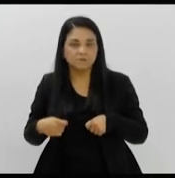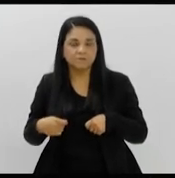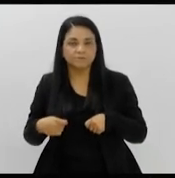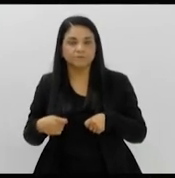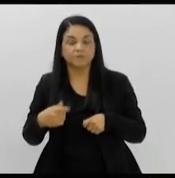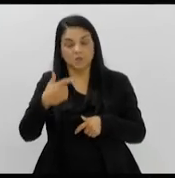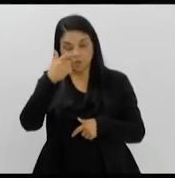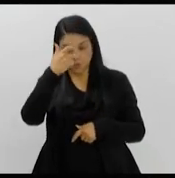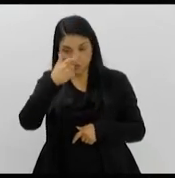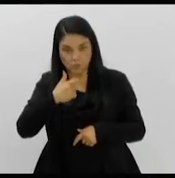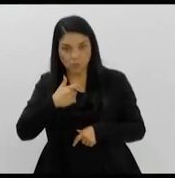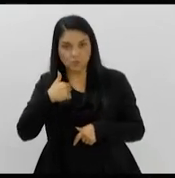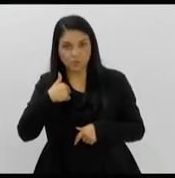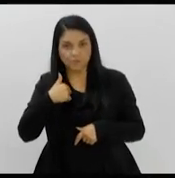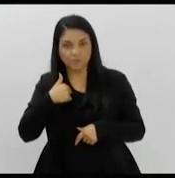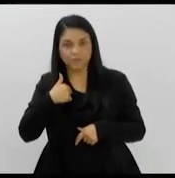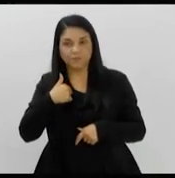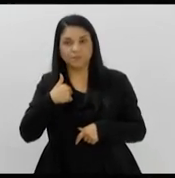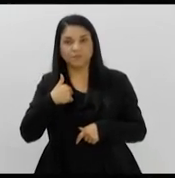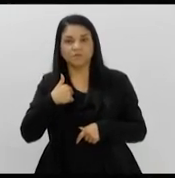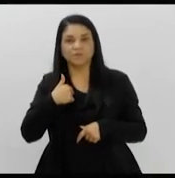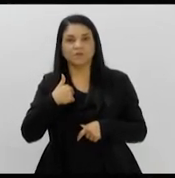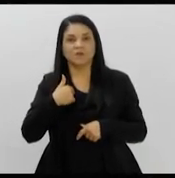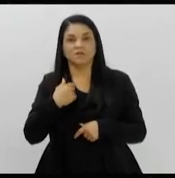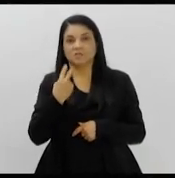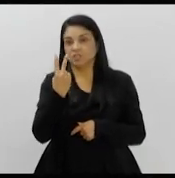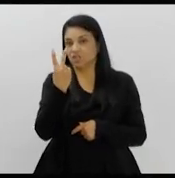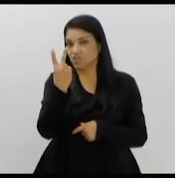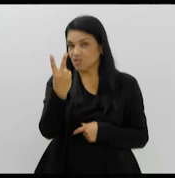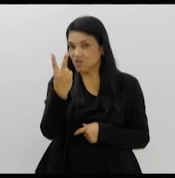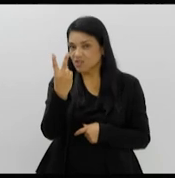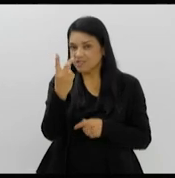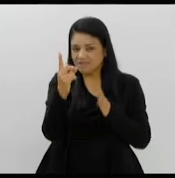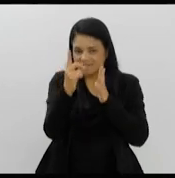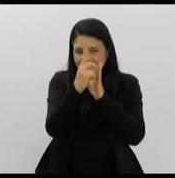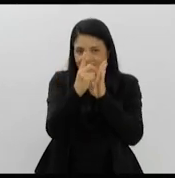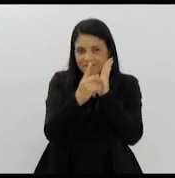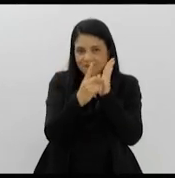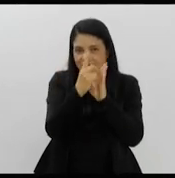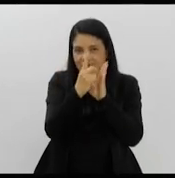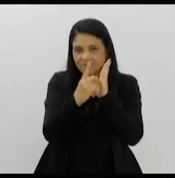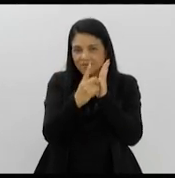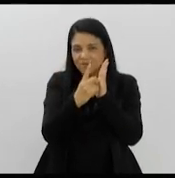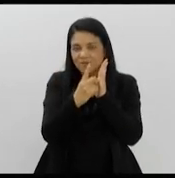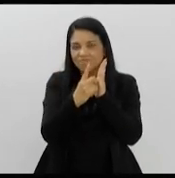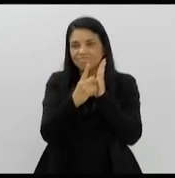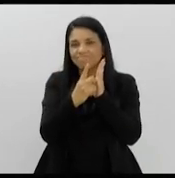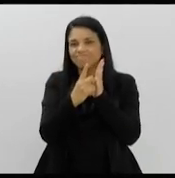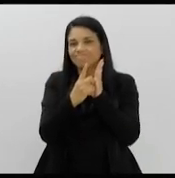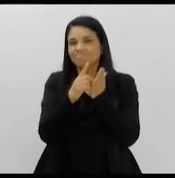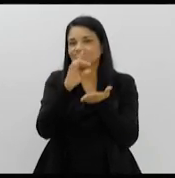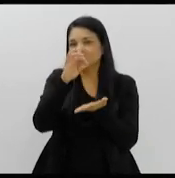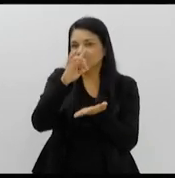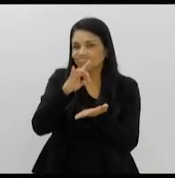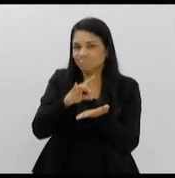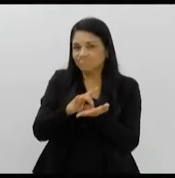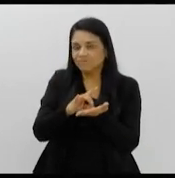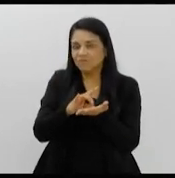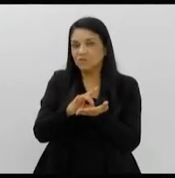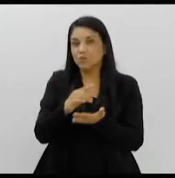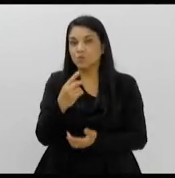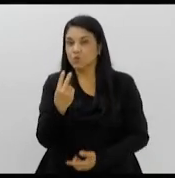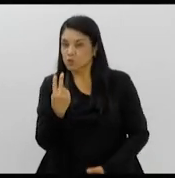mim a edição desses dois decretos e na verdade quando ele ditou o segundo